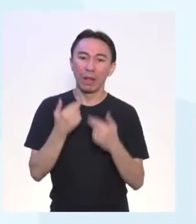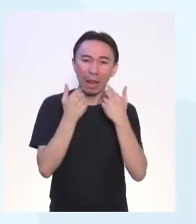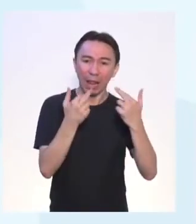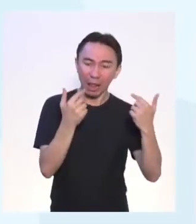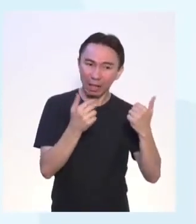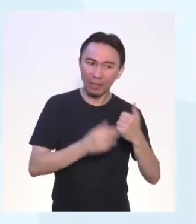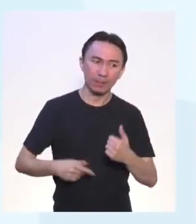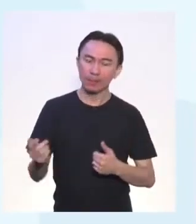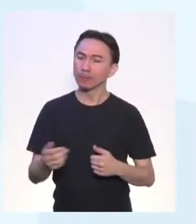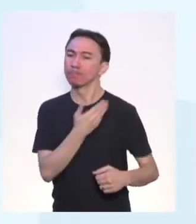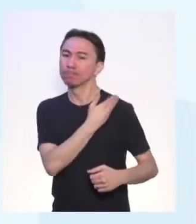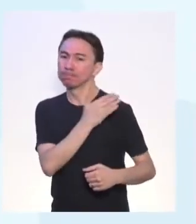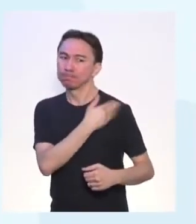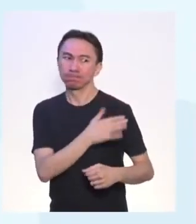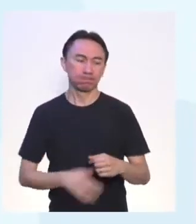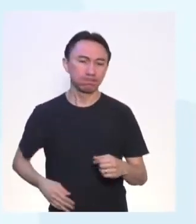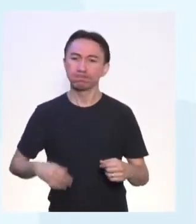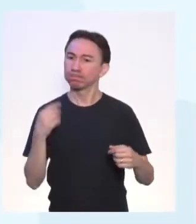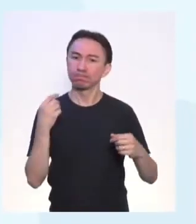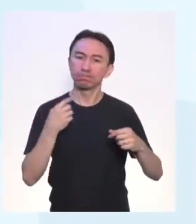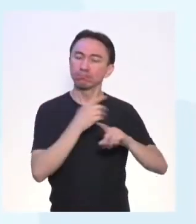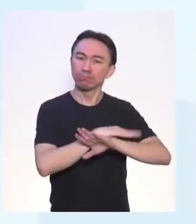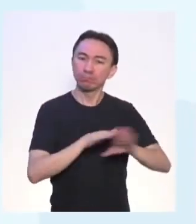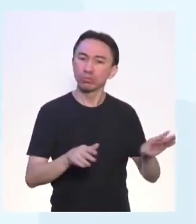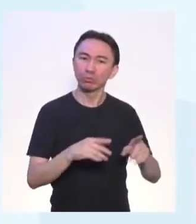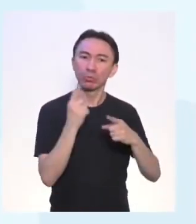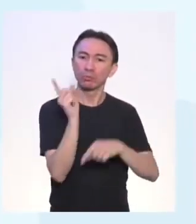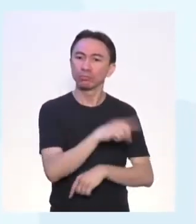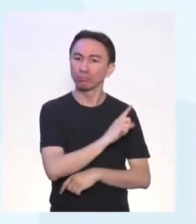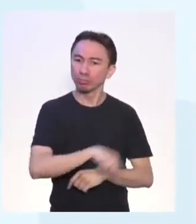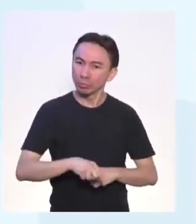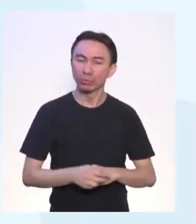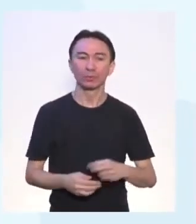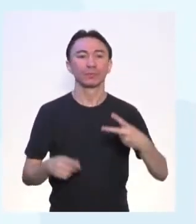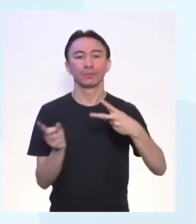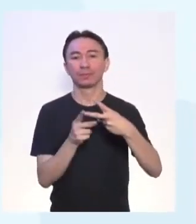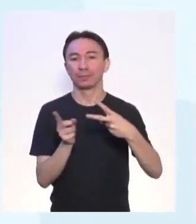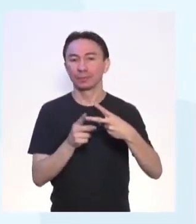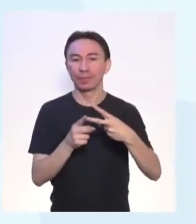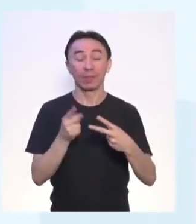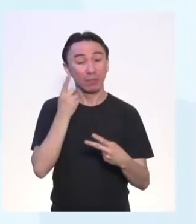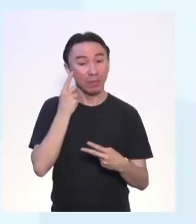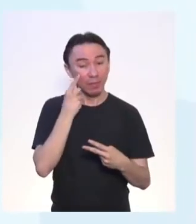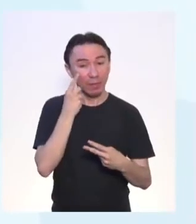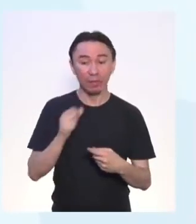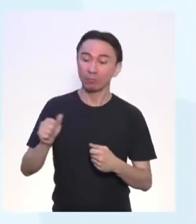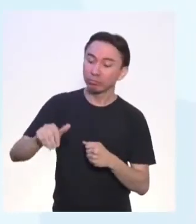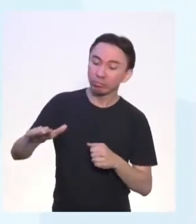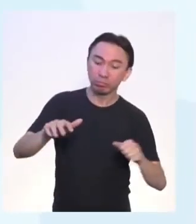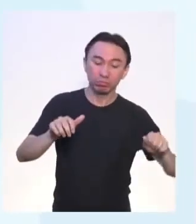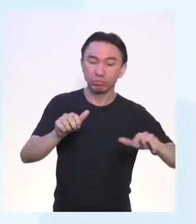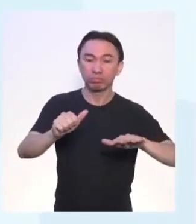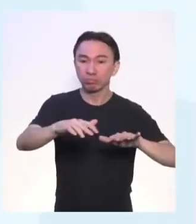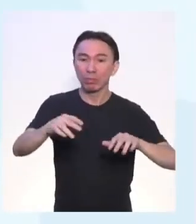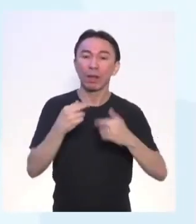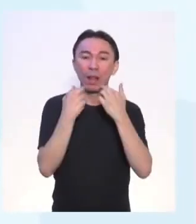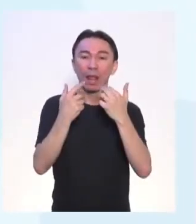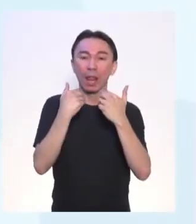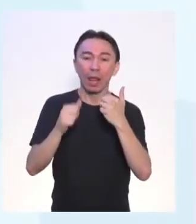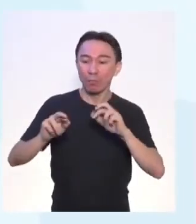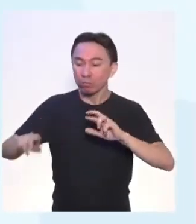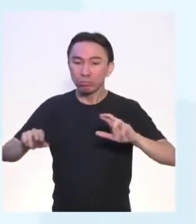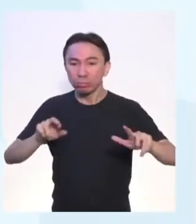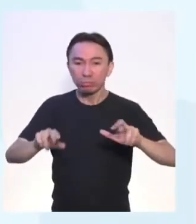de preconceito. Analisar a variação linguística regional de acordo com o contexto